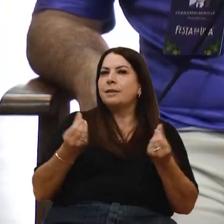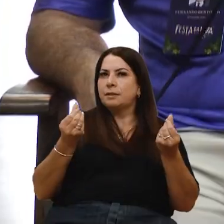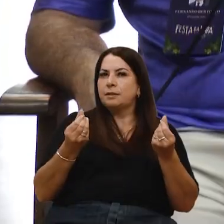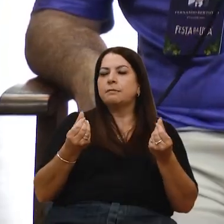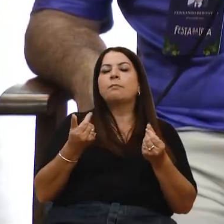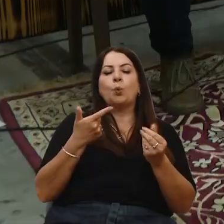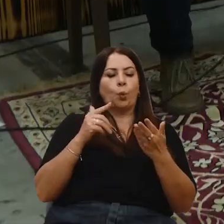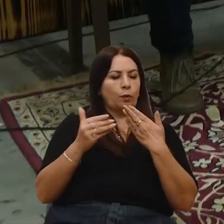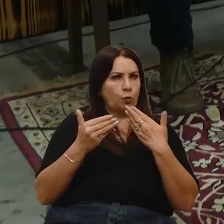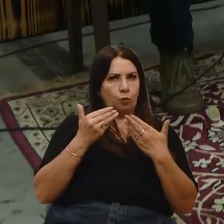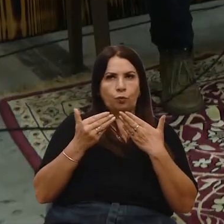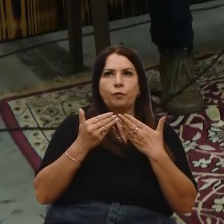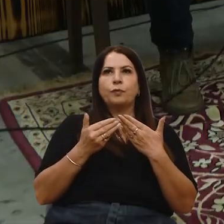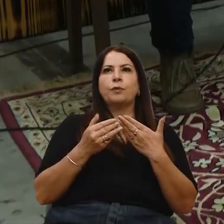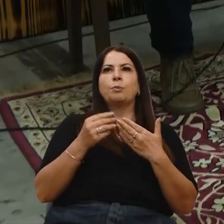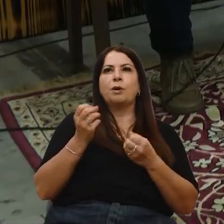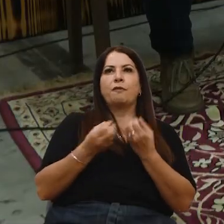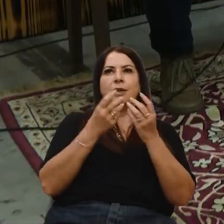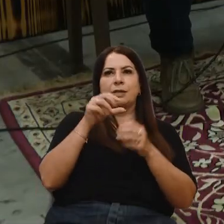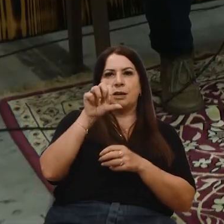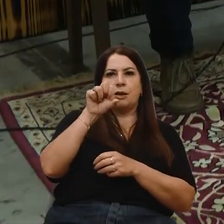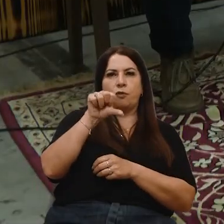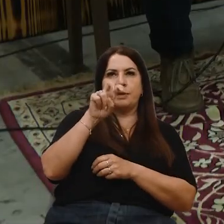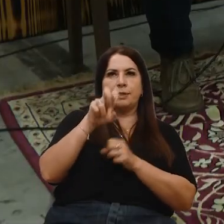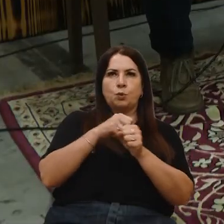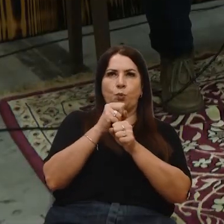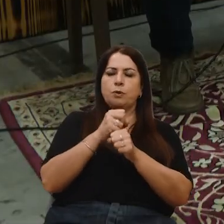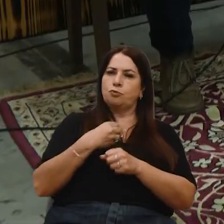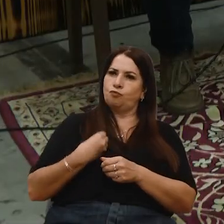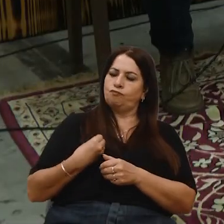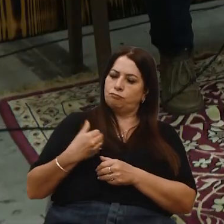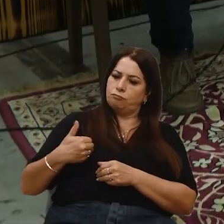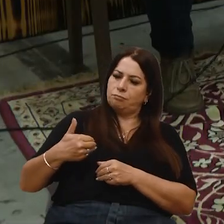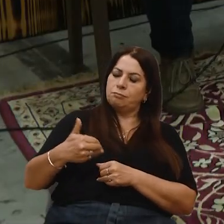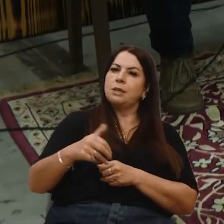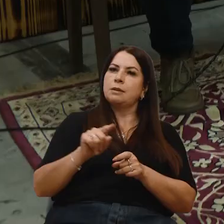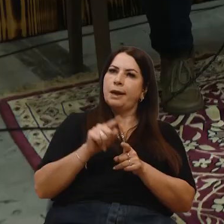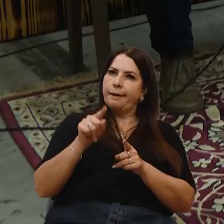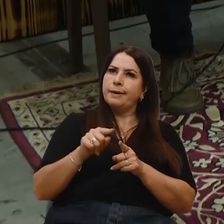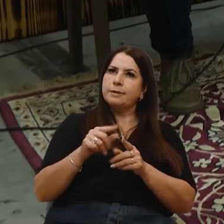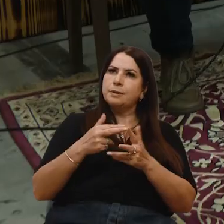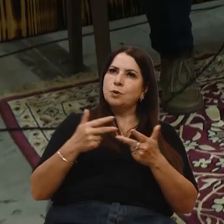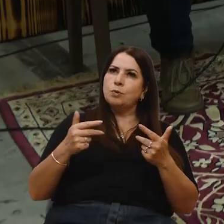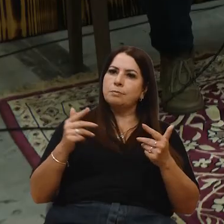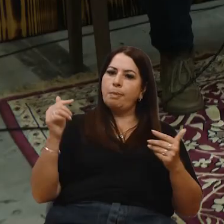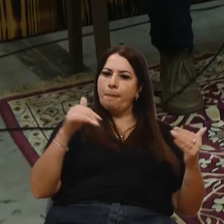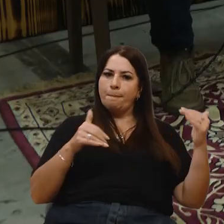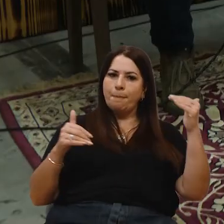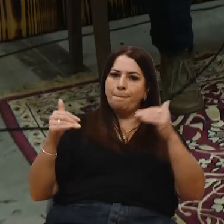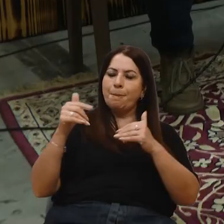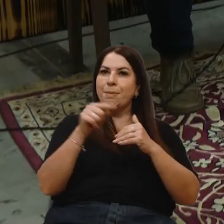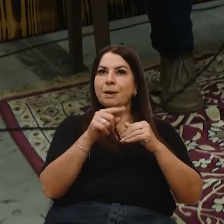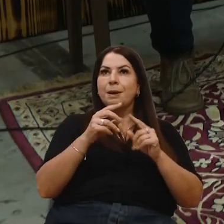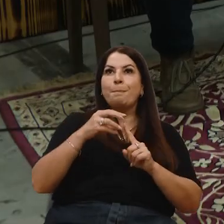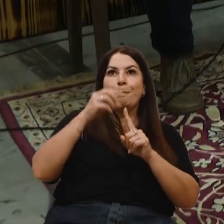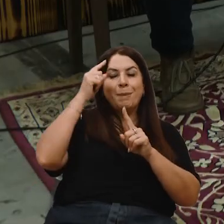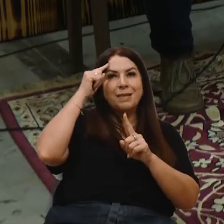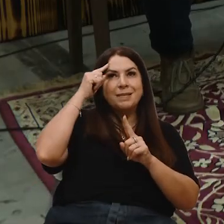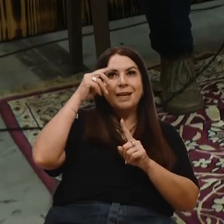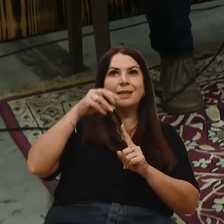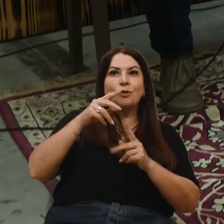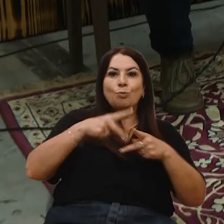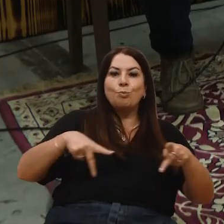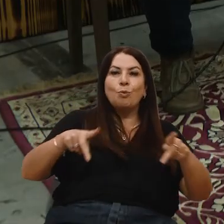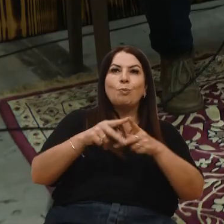essência? Sem dúvida, é uma festa com 95 anos de existência, né? E essas atrações são pensadas principalmente no